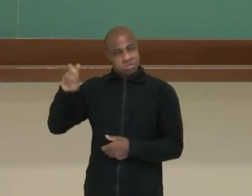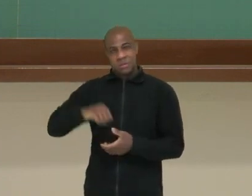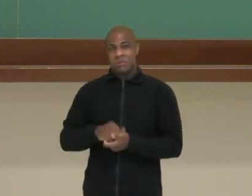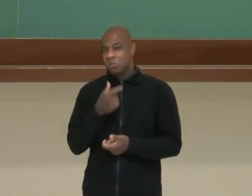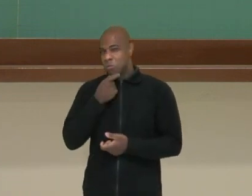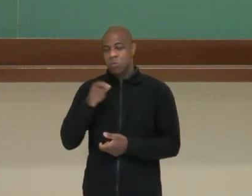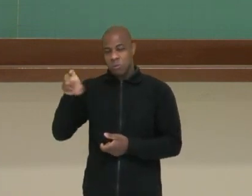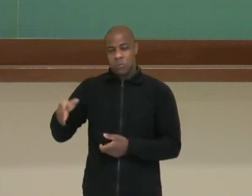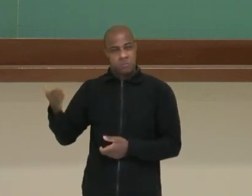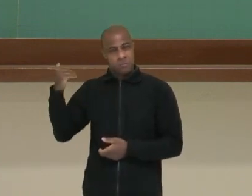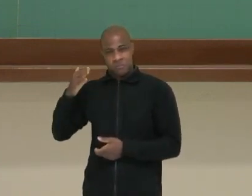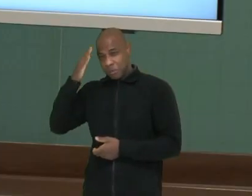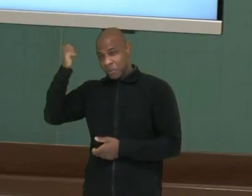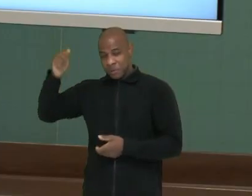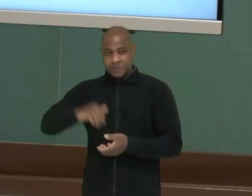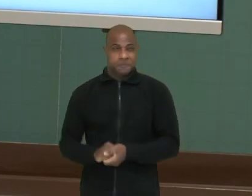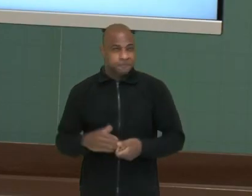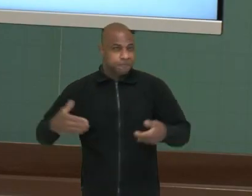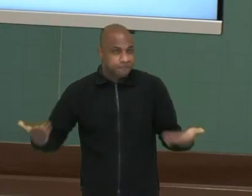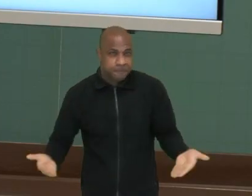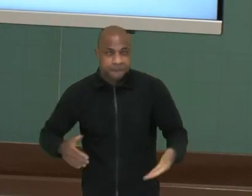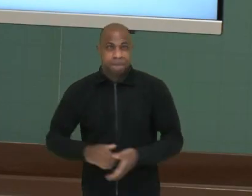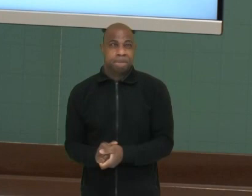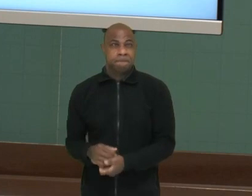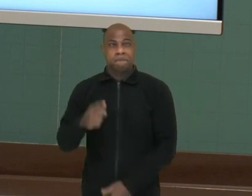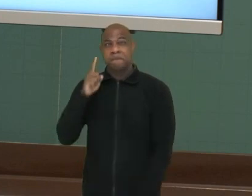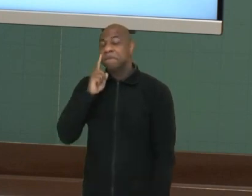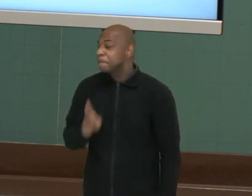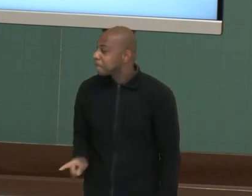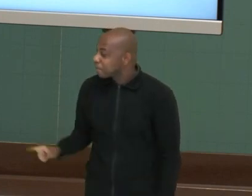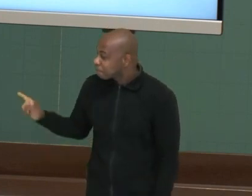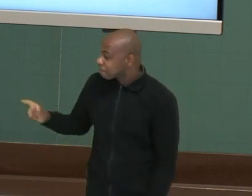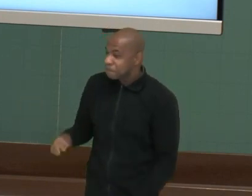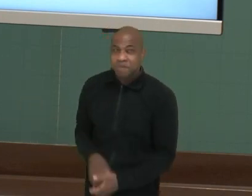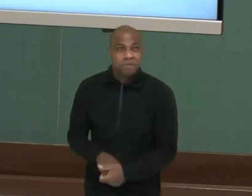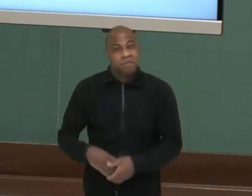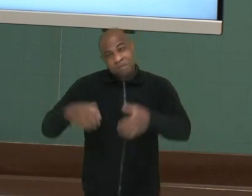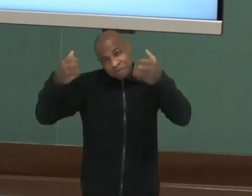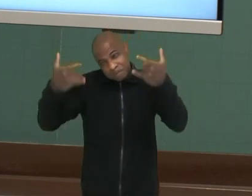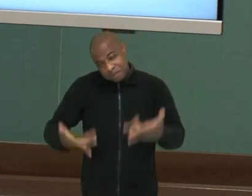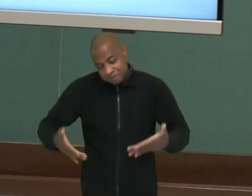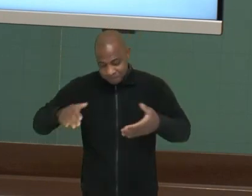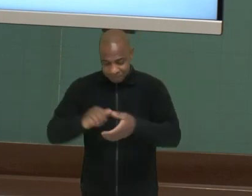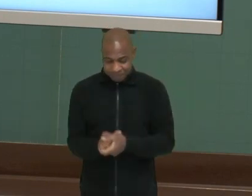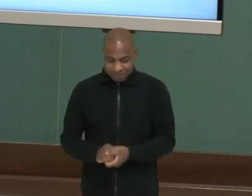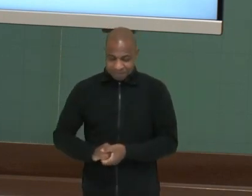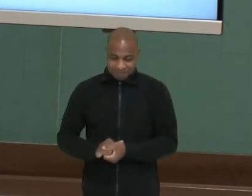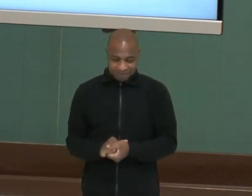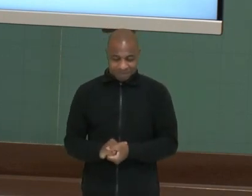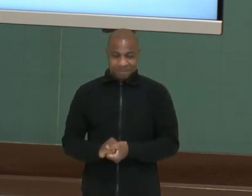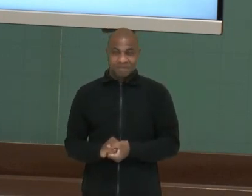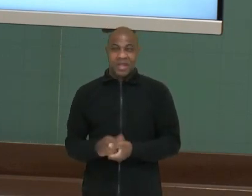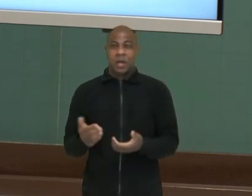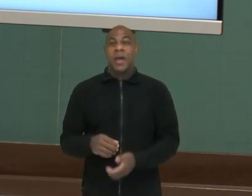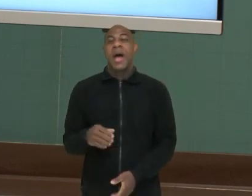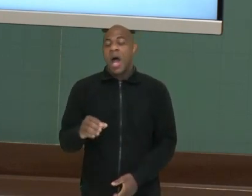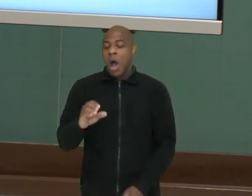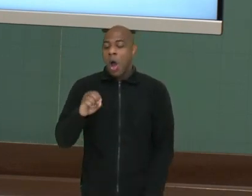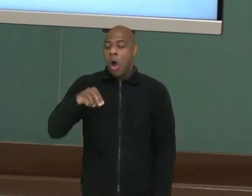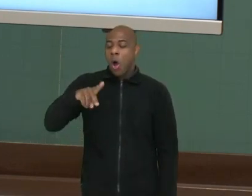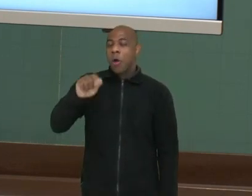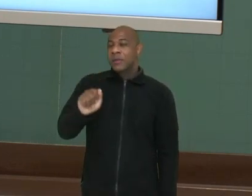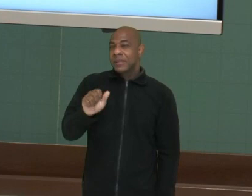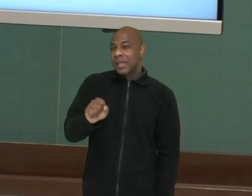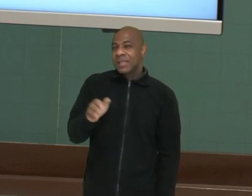não é verdade? Então vamos lá. Se você pegou essa parte, pessoal, falando um pouquinho das ondas mecânicas,